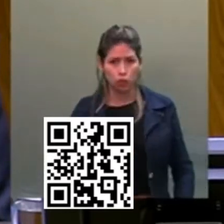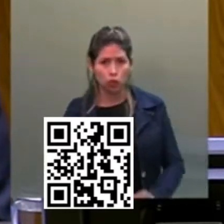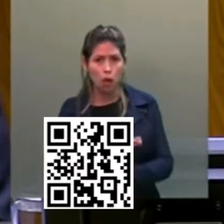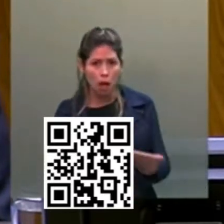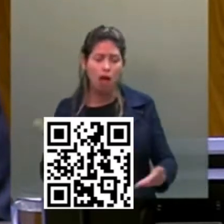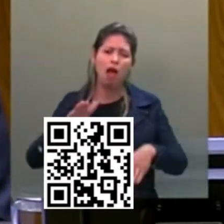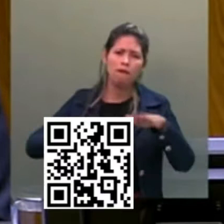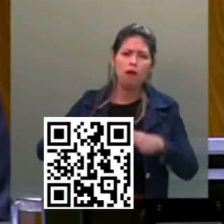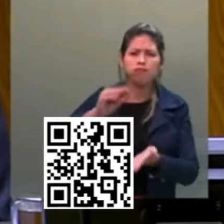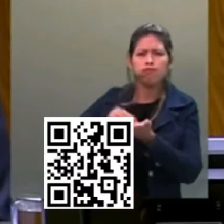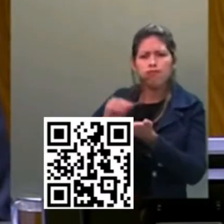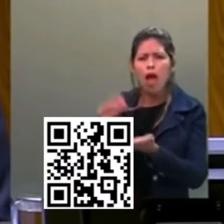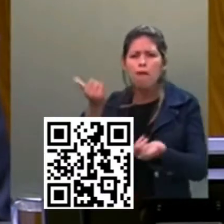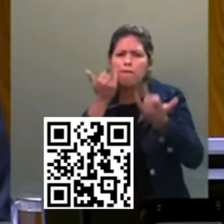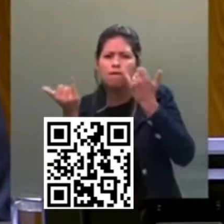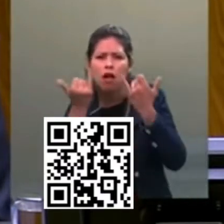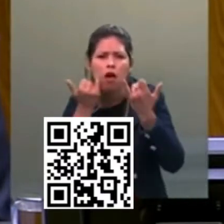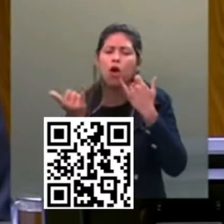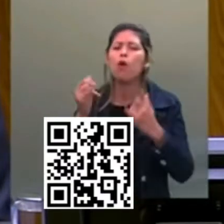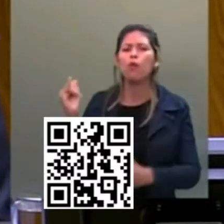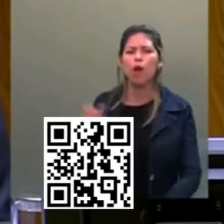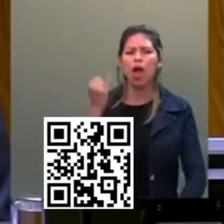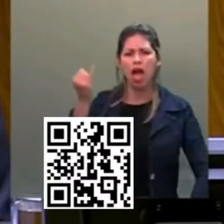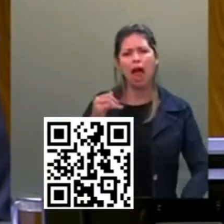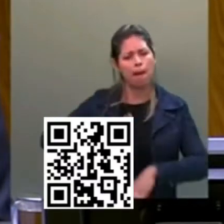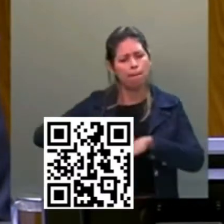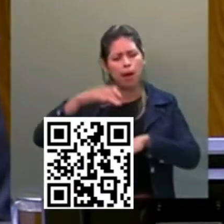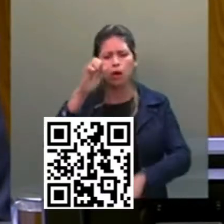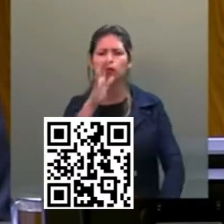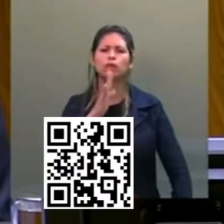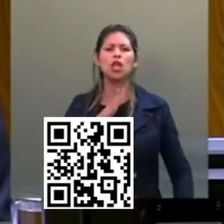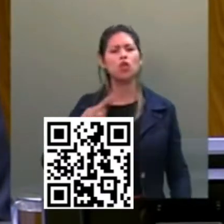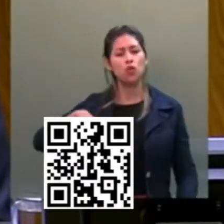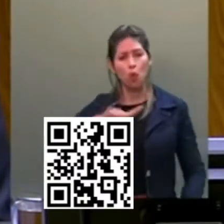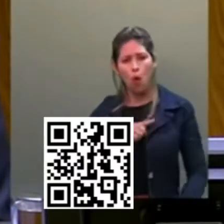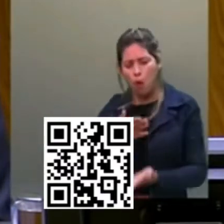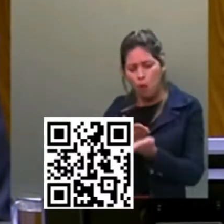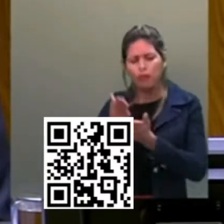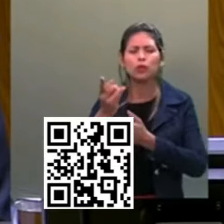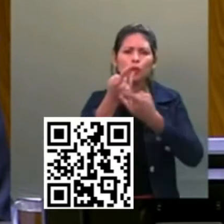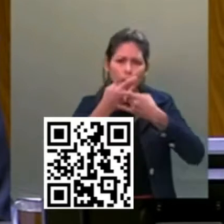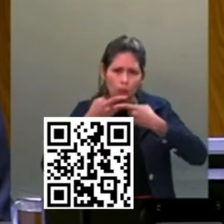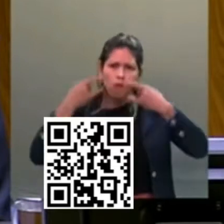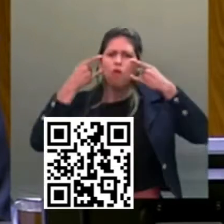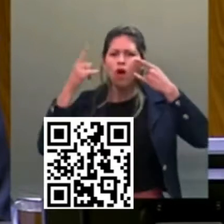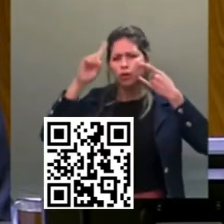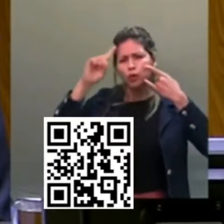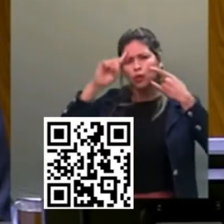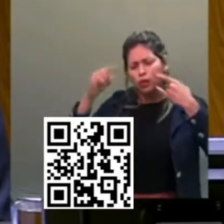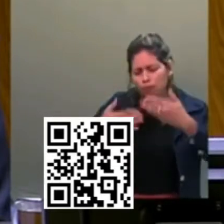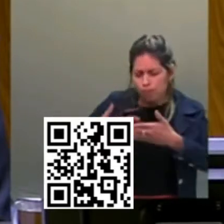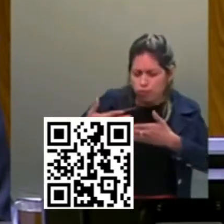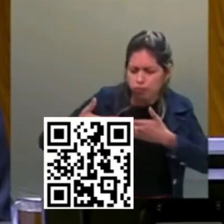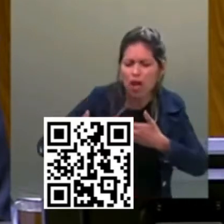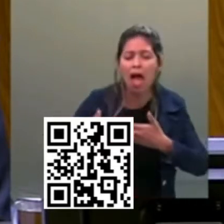desinformação. Mas a informação prevaleceu no Brasil. Passamos a usar máscaras na nossa rotina, nos isolamos